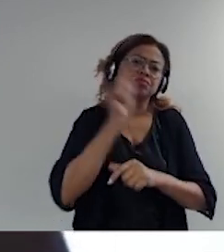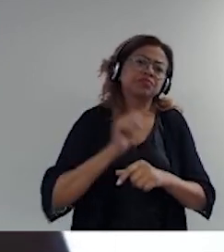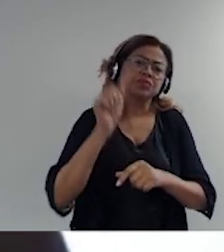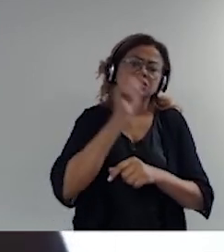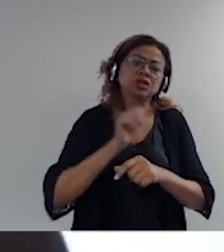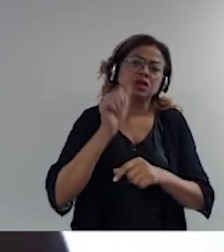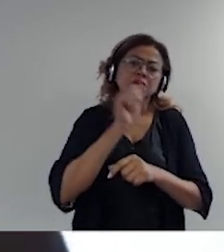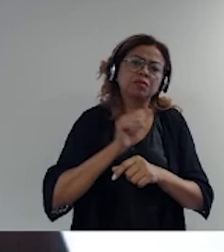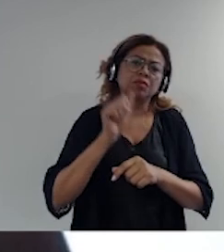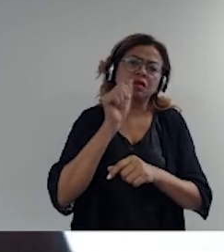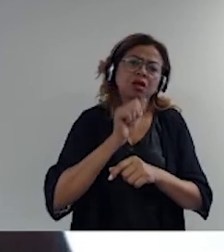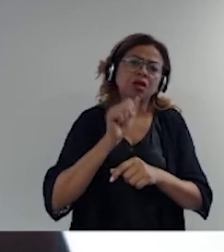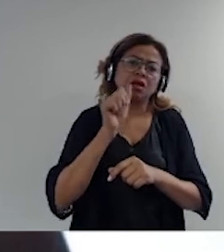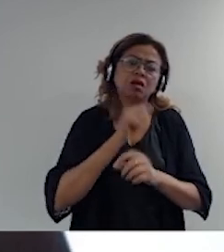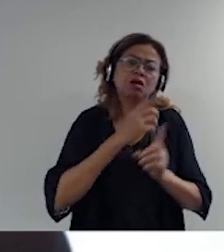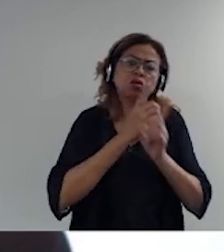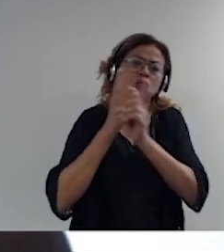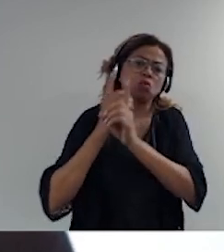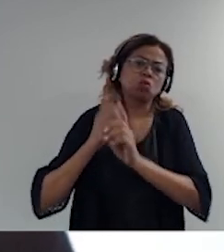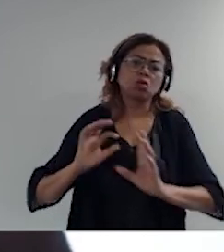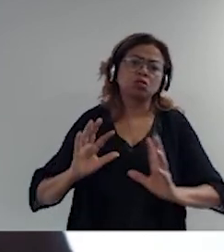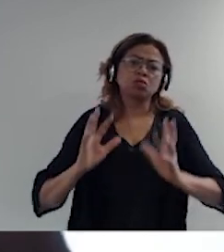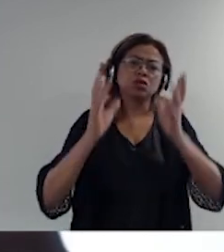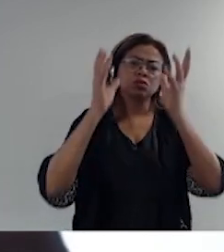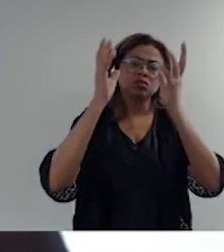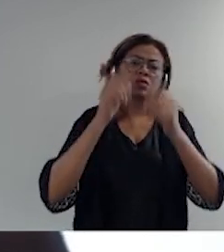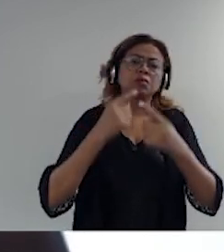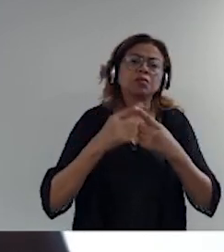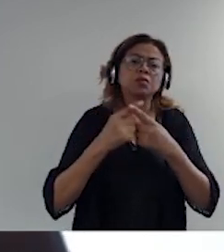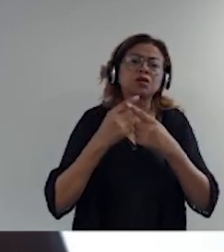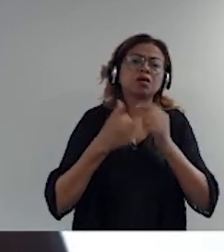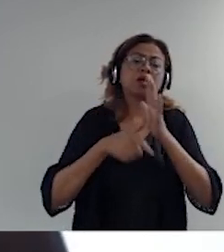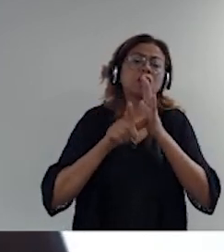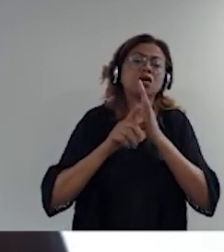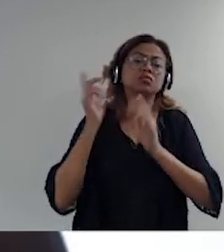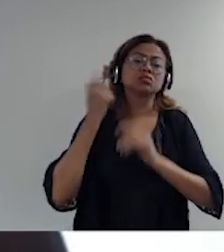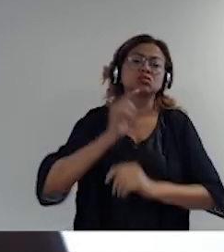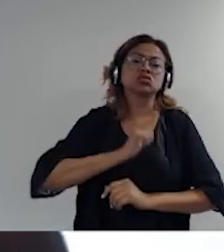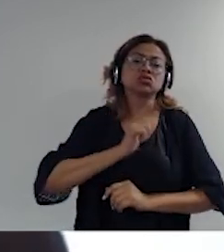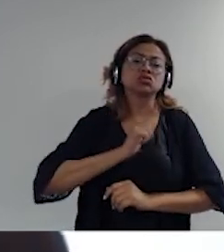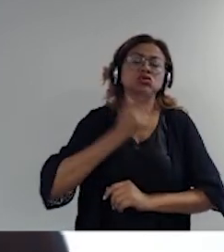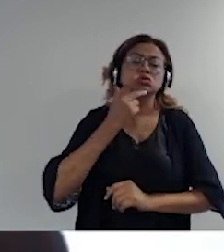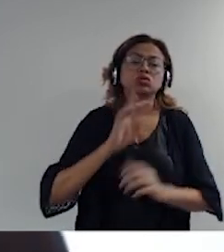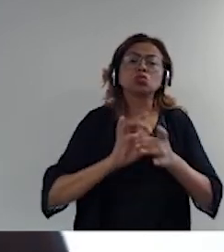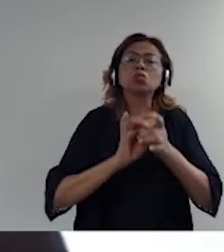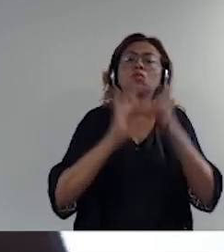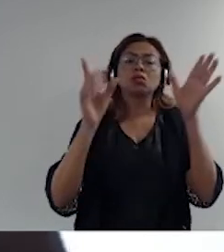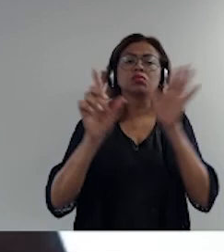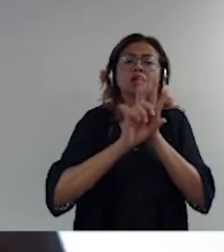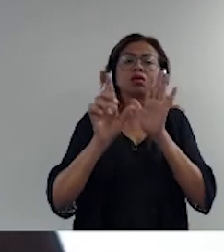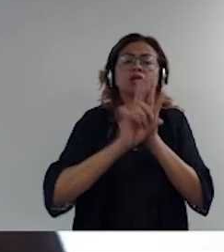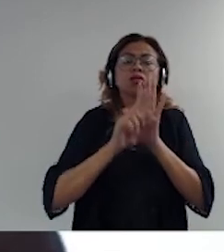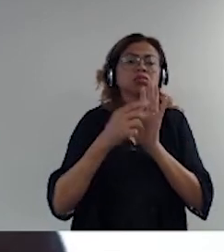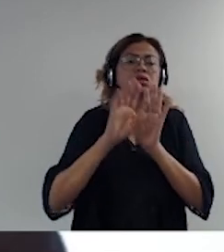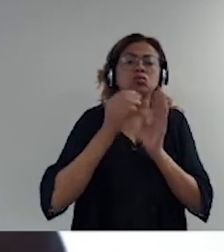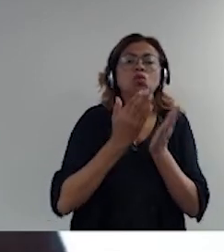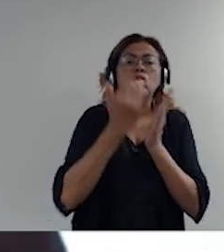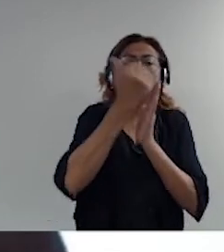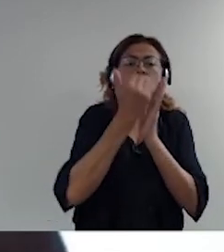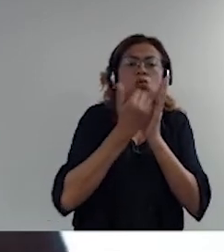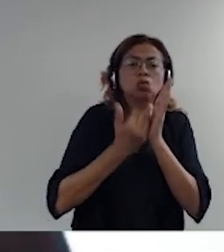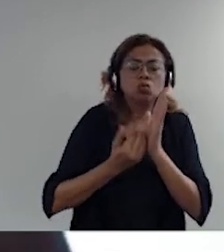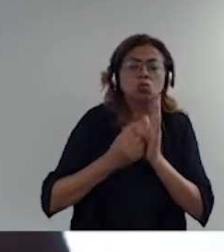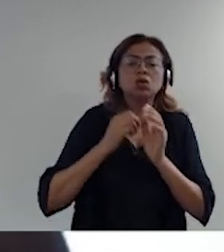de ordinárias, porque lá eles já tinham isso tudo resolvido por meio da permissão legal e regulatória para a realização